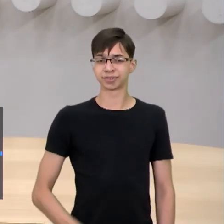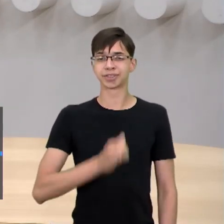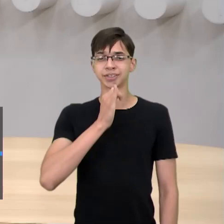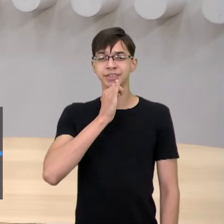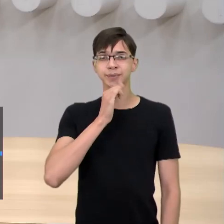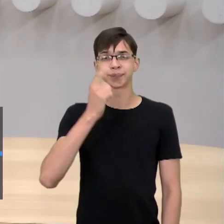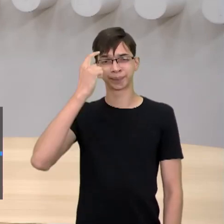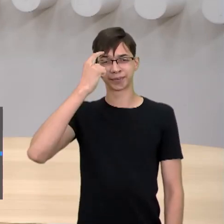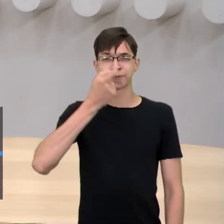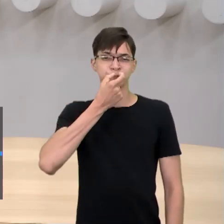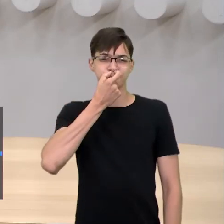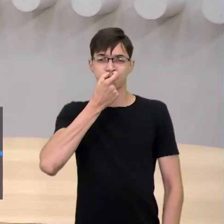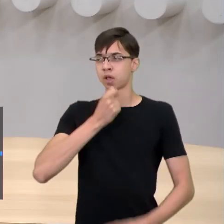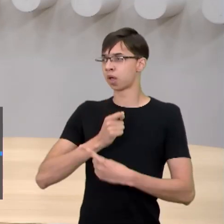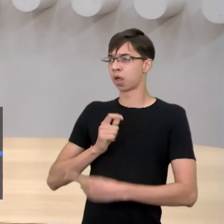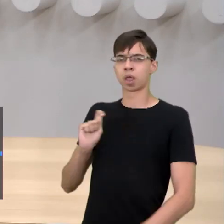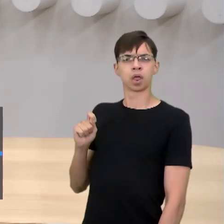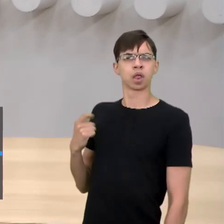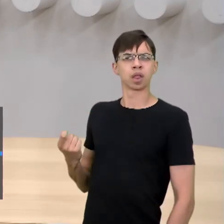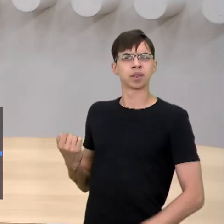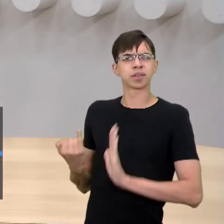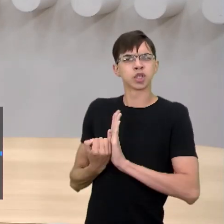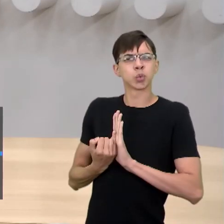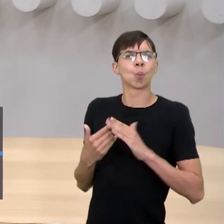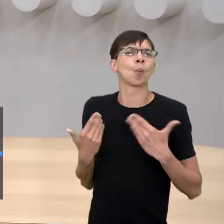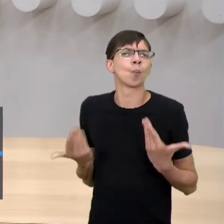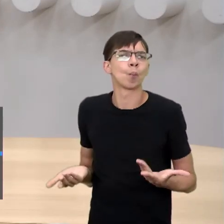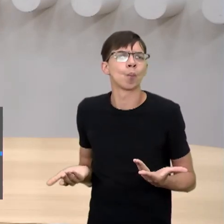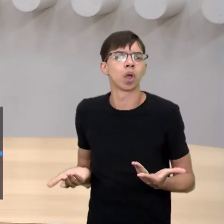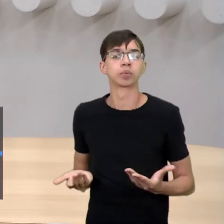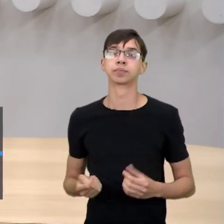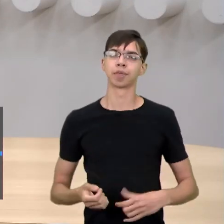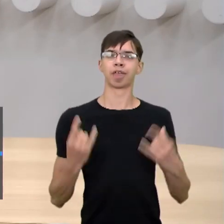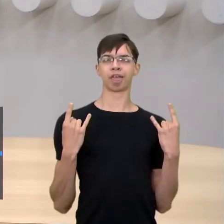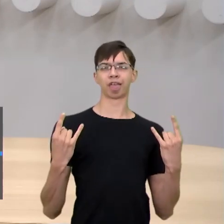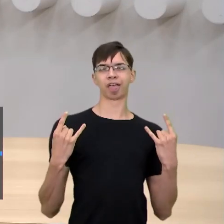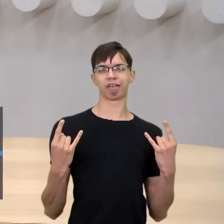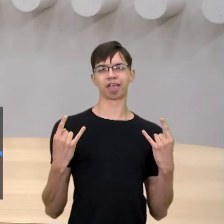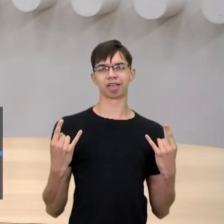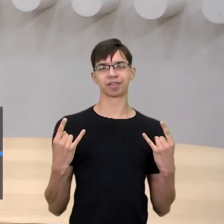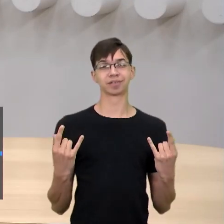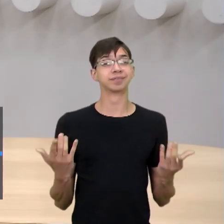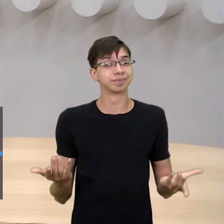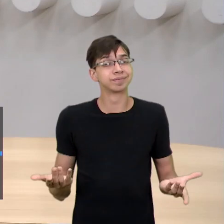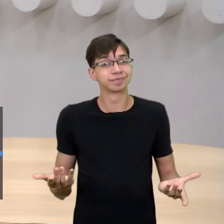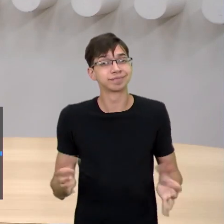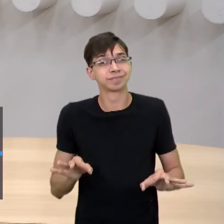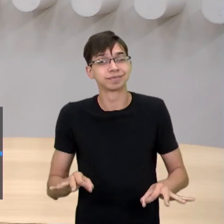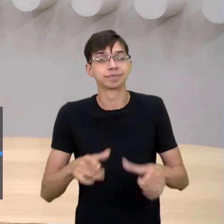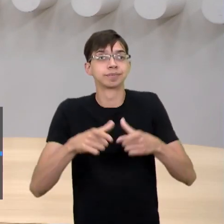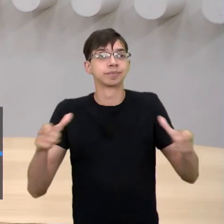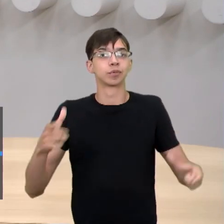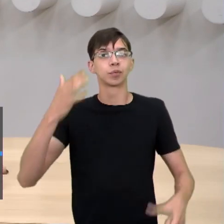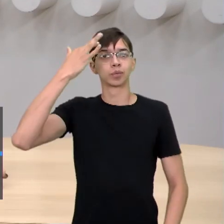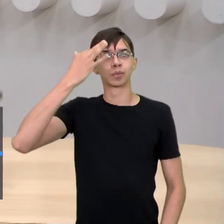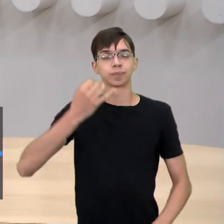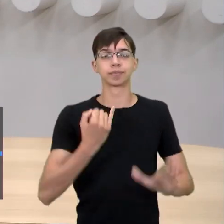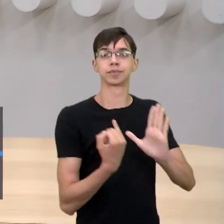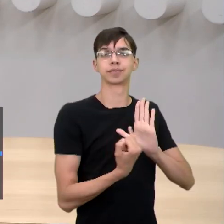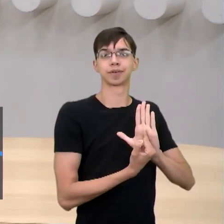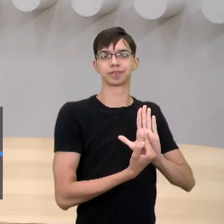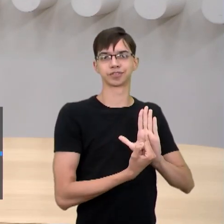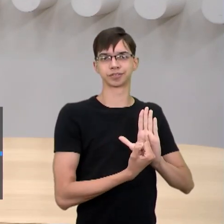da Fabi? A Fabi é roqueira. Louco, é isso, né? E é isso que as pessoas entendem como